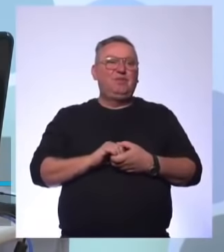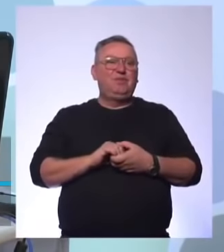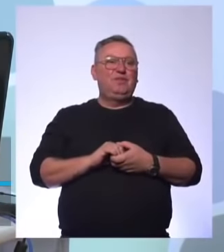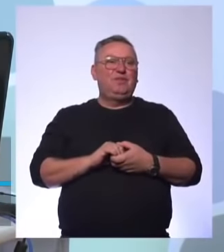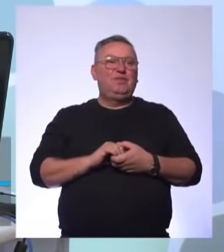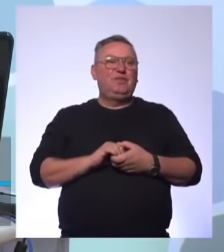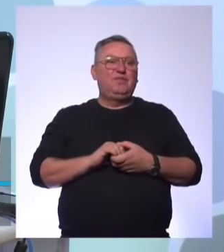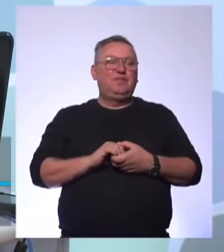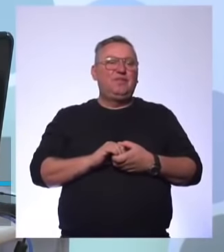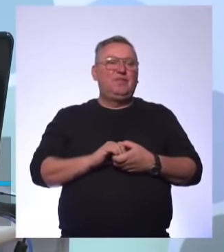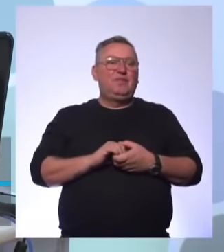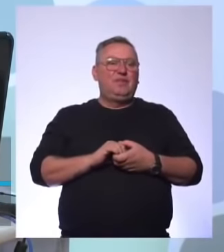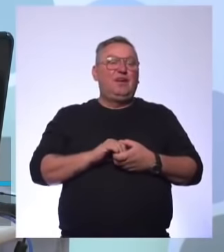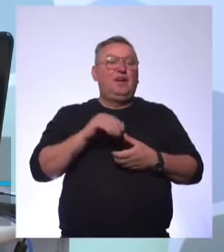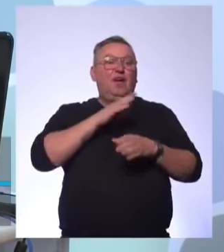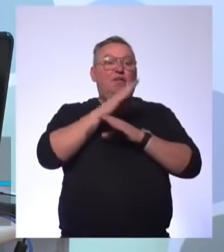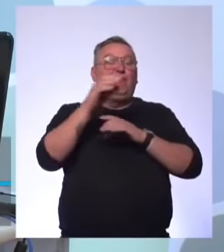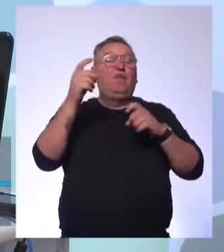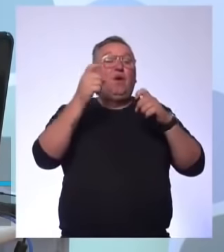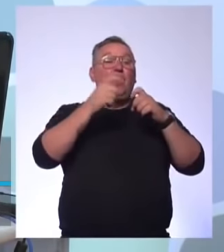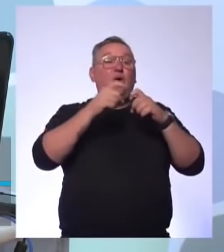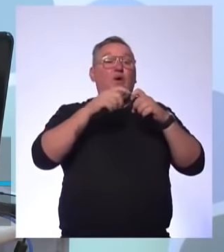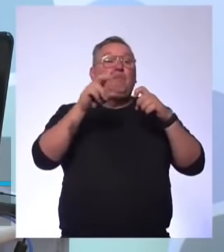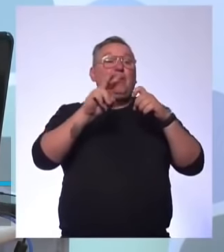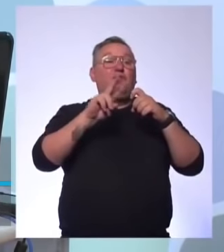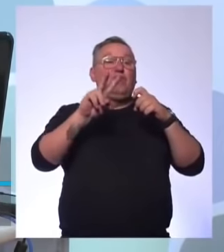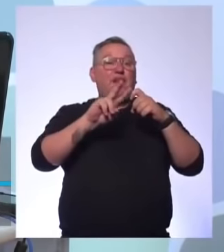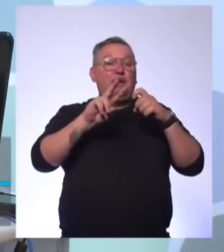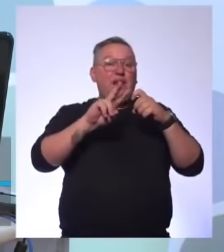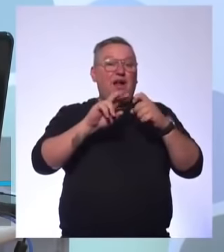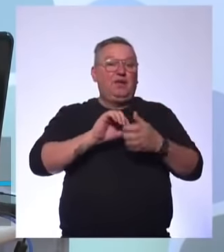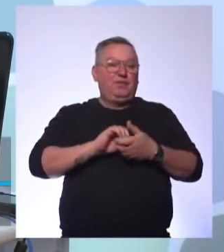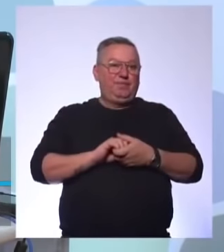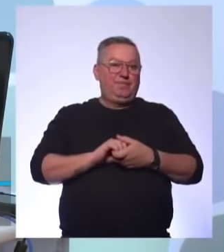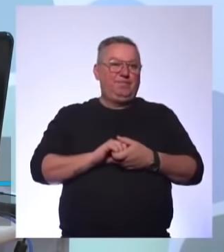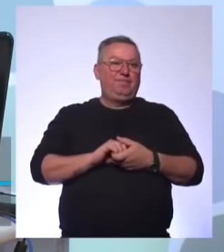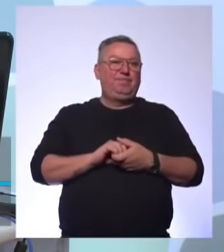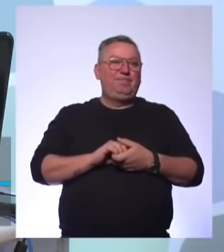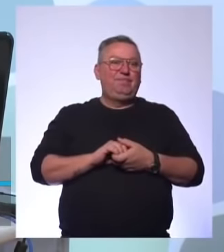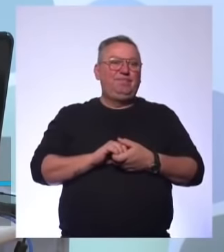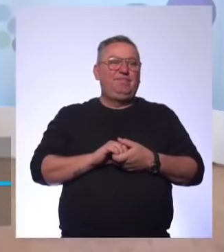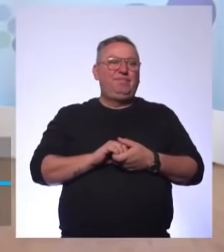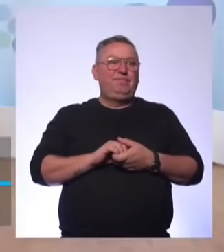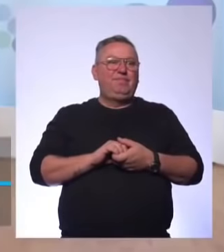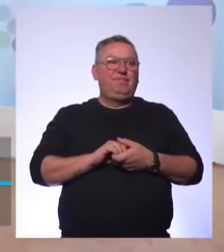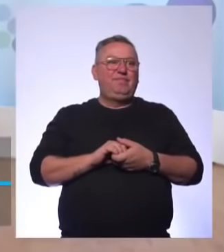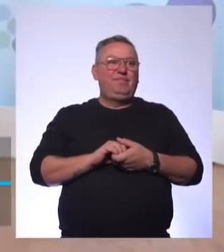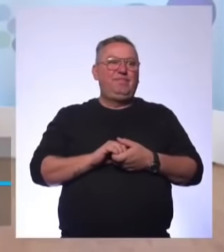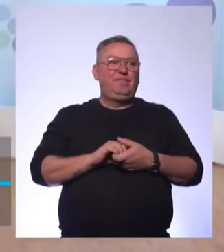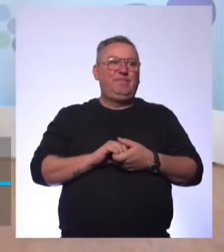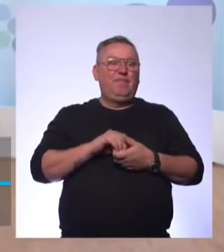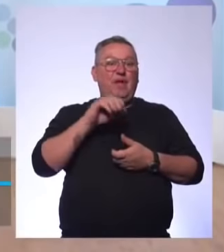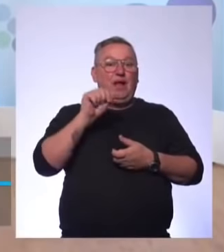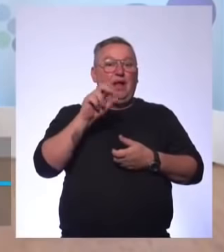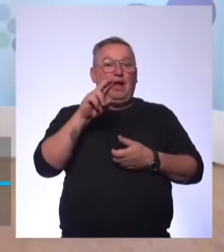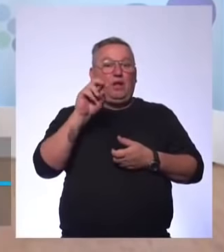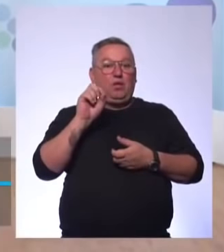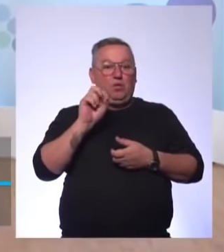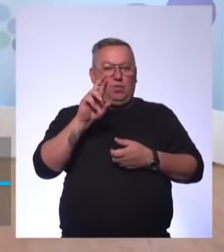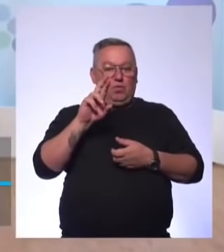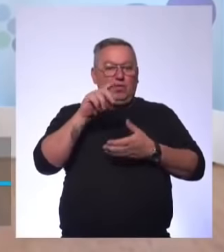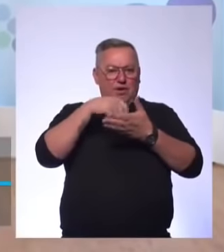legal. Tá vendo? Foram ao veterinário. Ela acrescentou até outro personagem aí na história. Olha isso. O Arthur escreveu